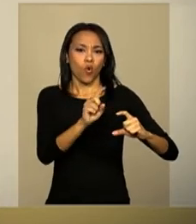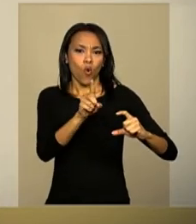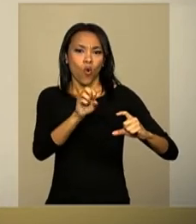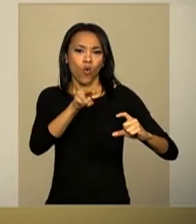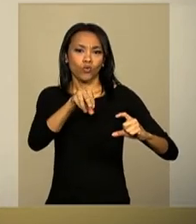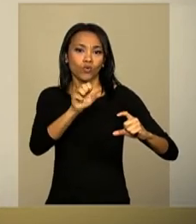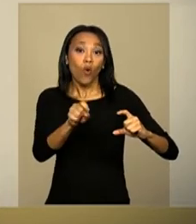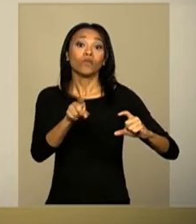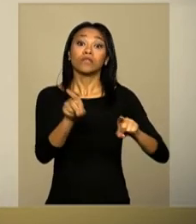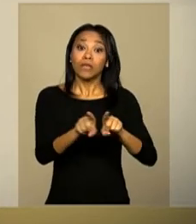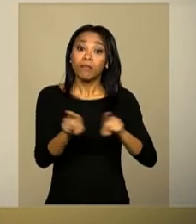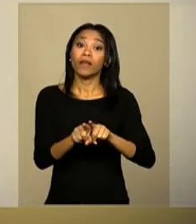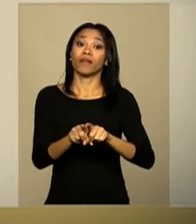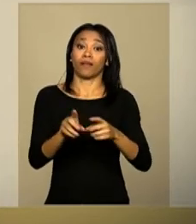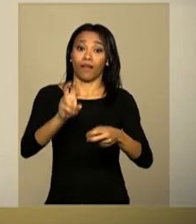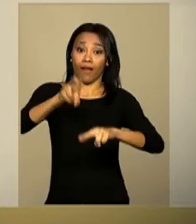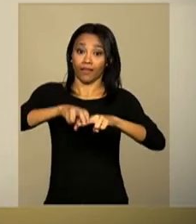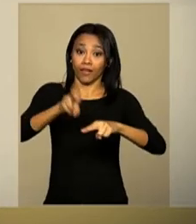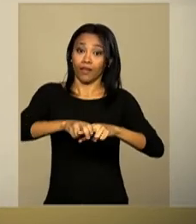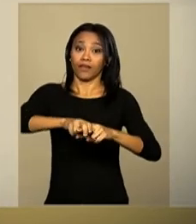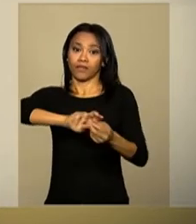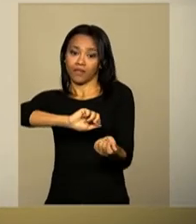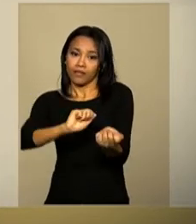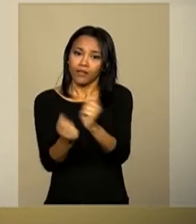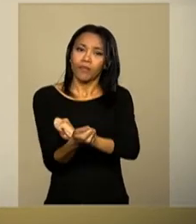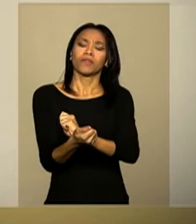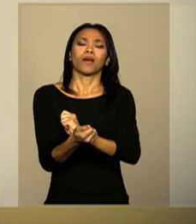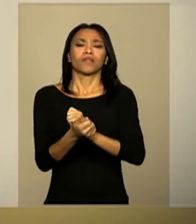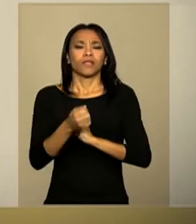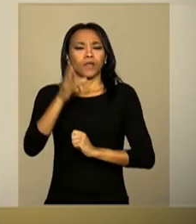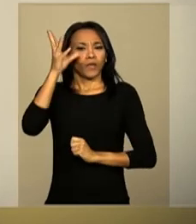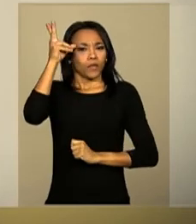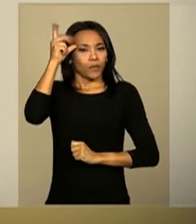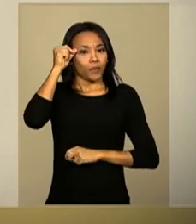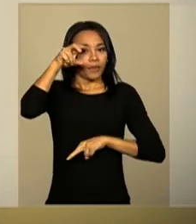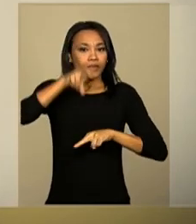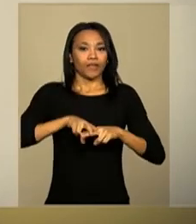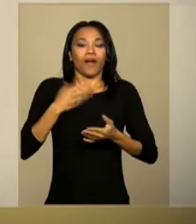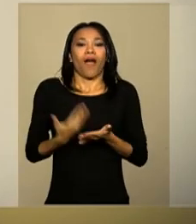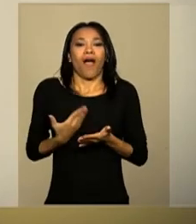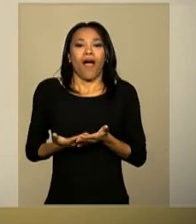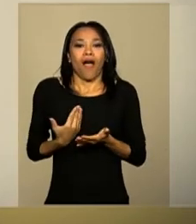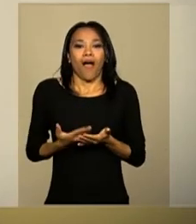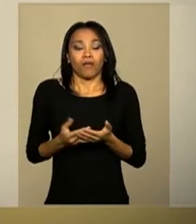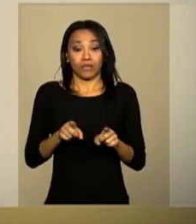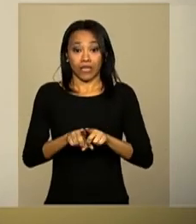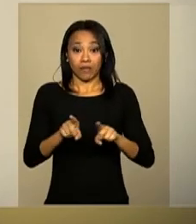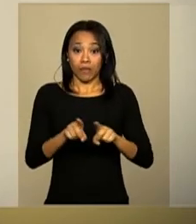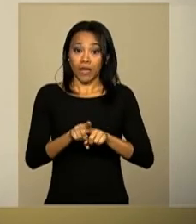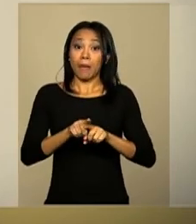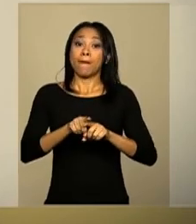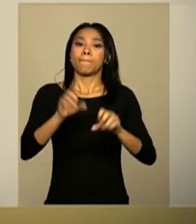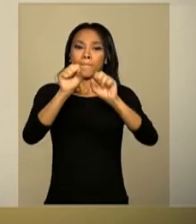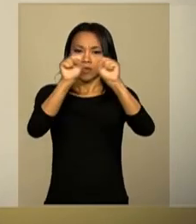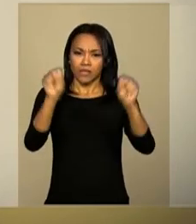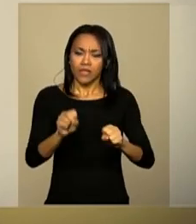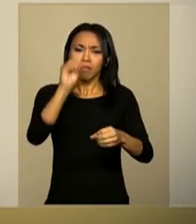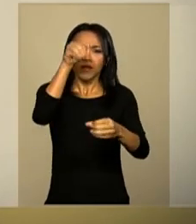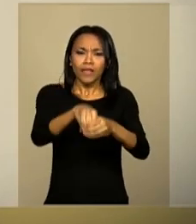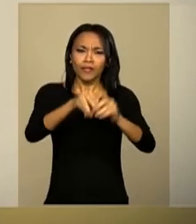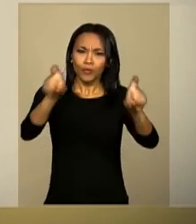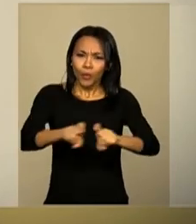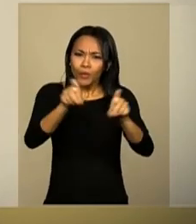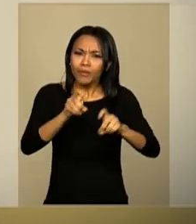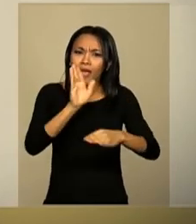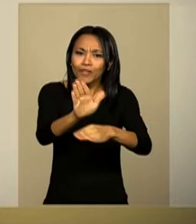as cadeiras ajustáveis que oferecem mais conforto na sala de aula softwares que ajudam alfabetizar as crianças